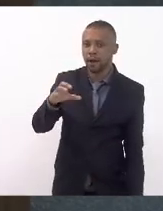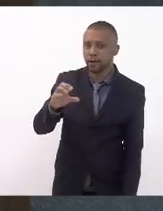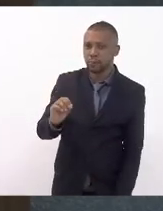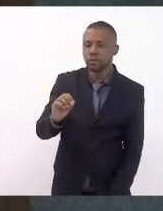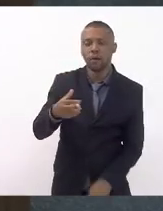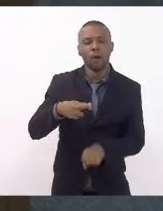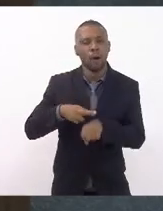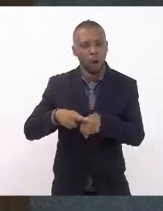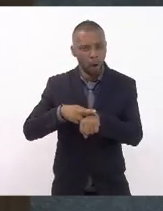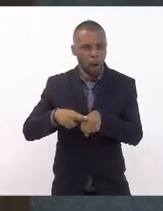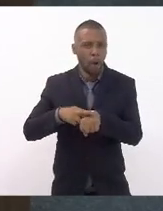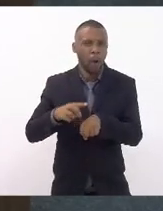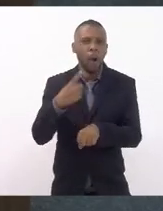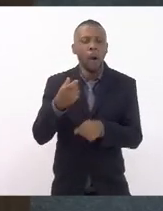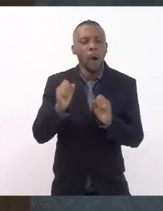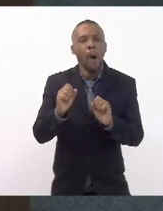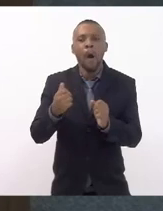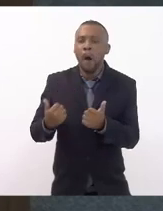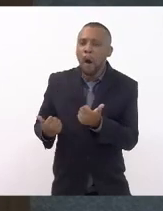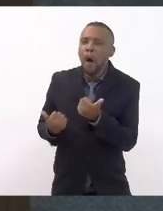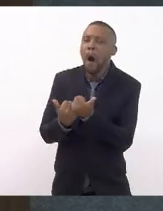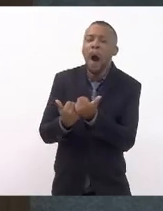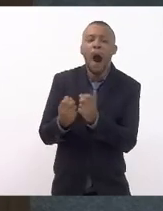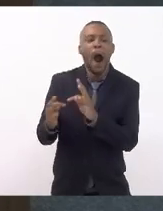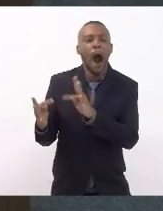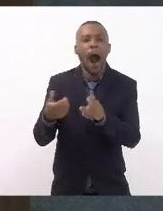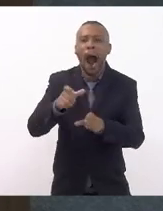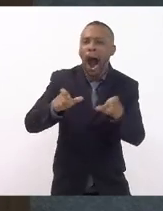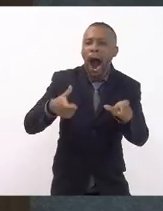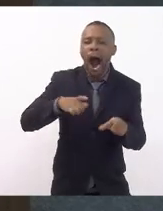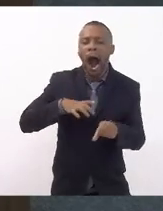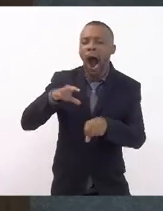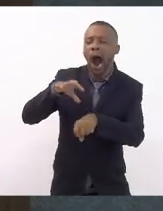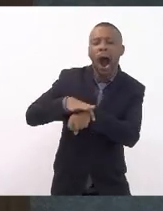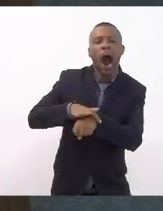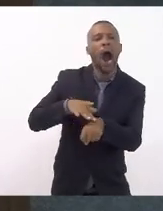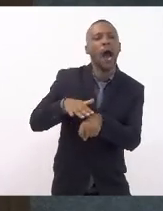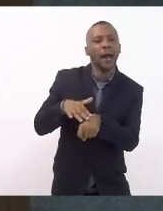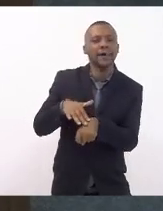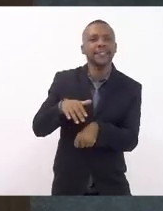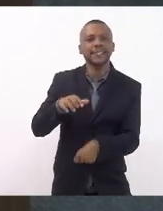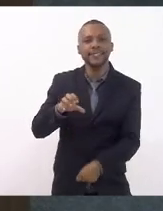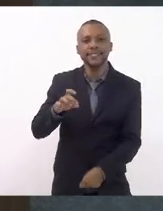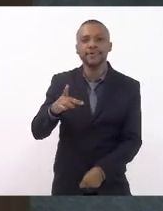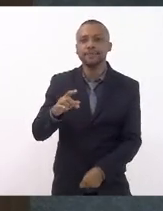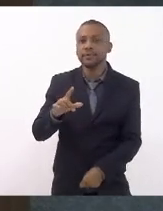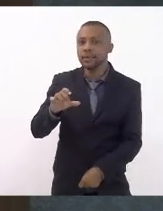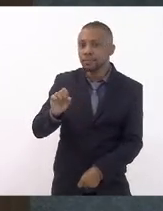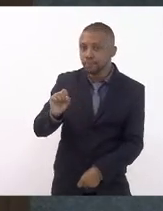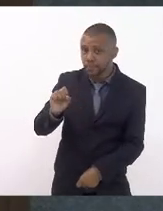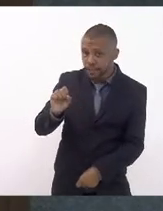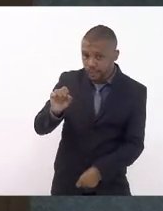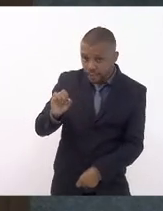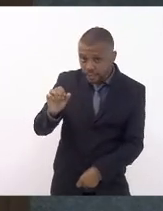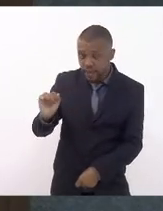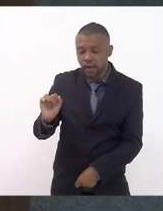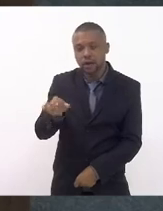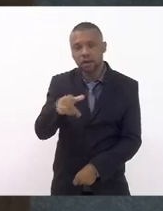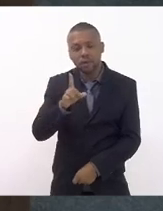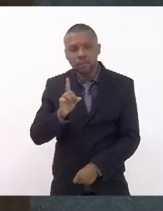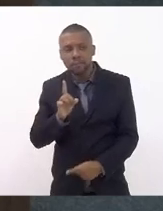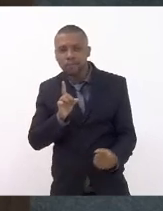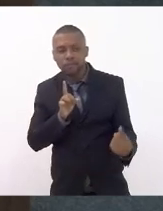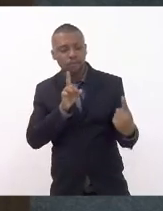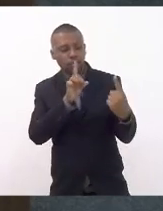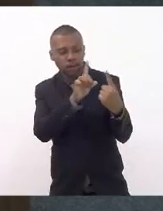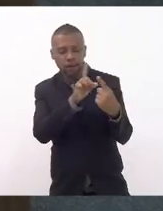e que possamos abraçar todas as pessoas com epilepsia. Eu vou aí colocar o lacinho em Vossa Excelência, se o nosso